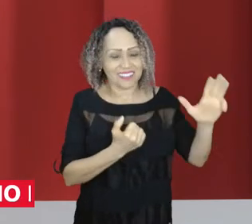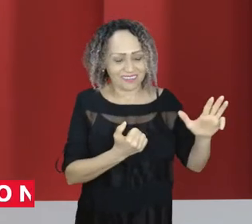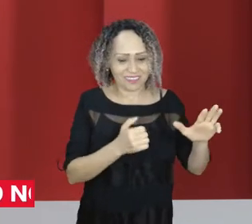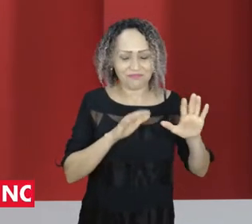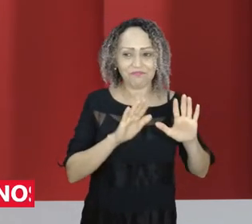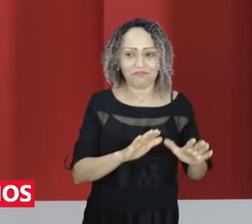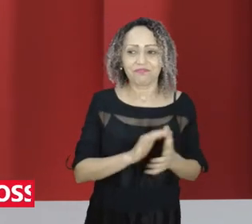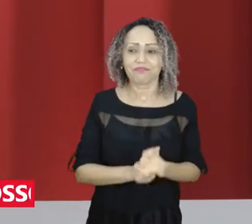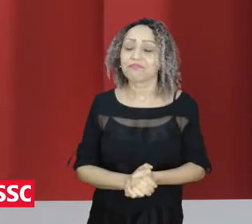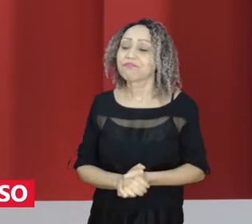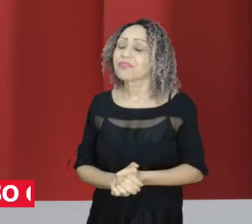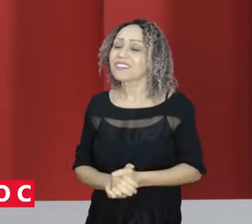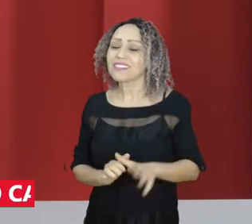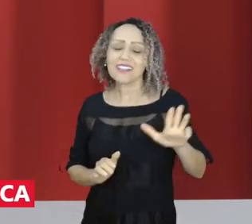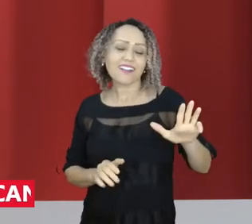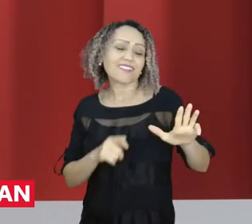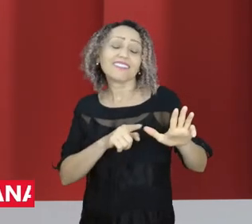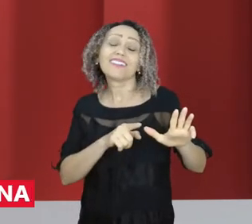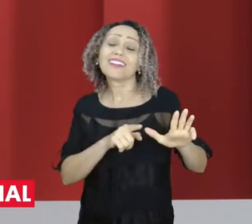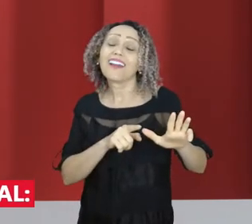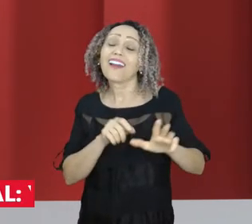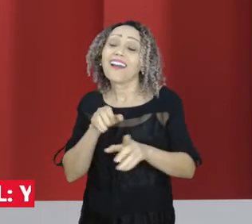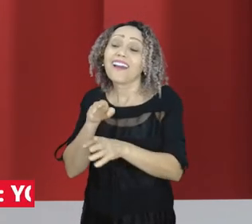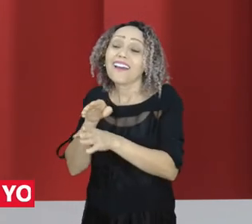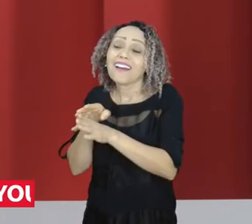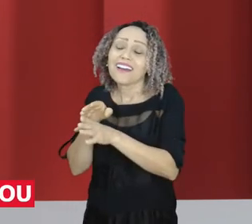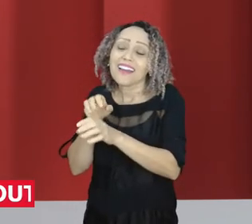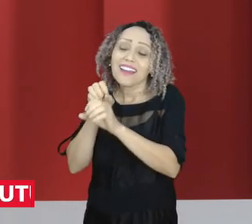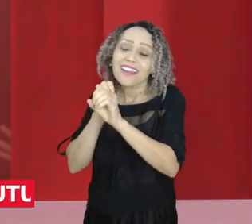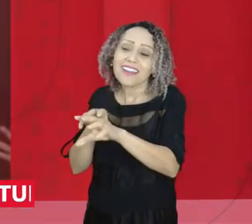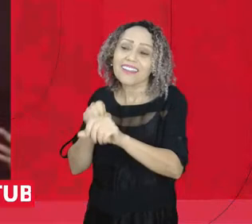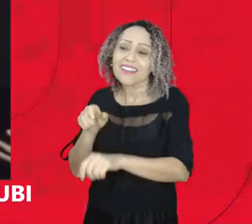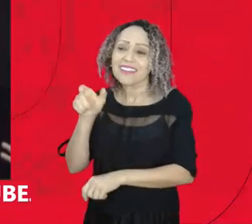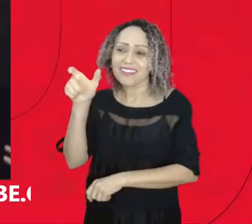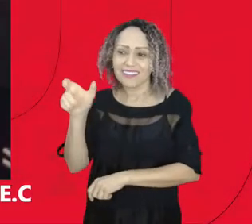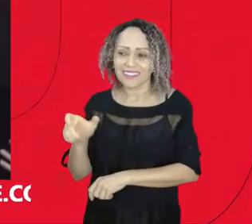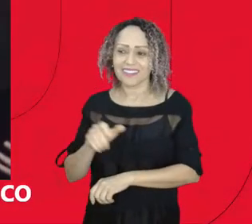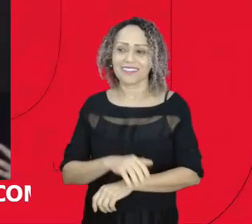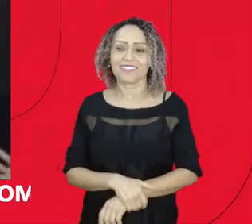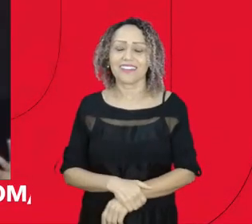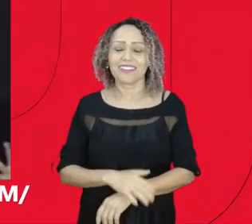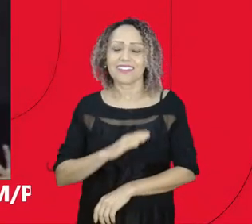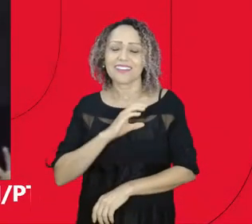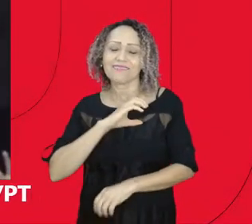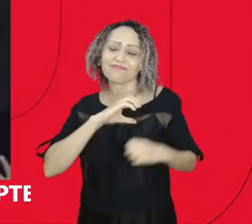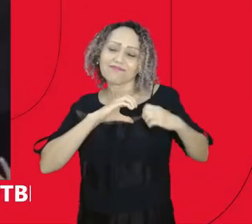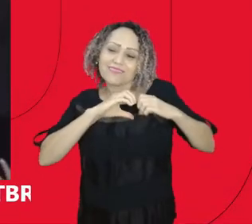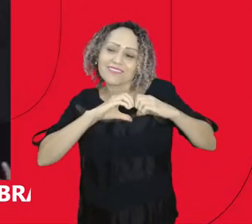Vaguinho, prefeito de Belfor Roxo, a fazer o coração com a mão. Olha só, dá uma olhada.